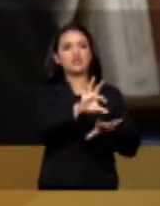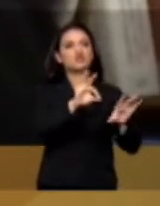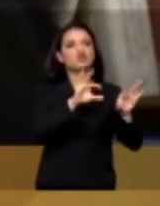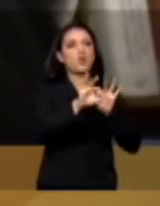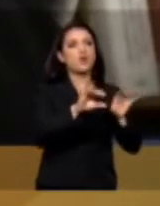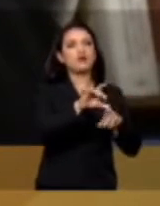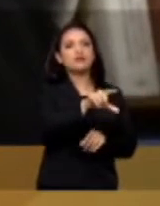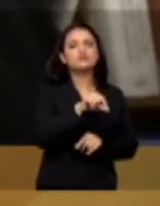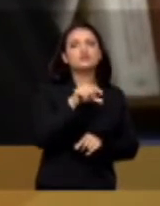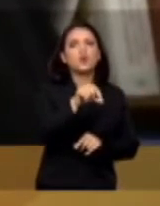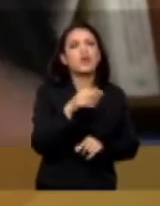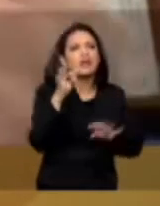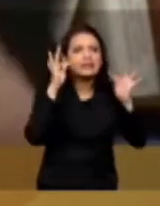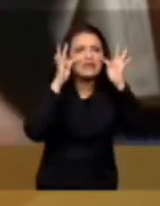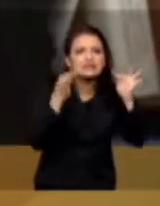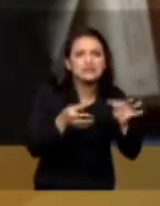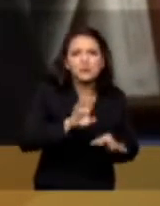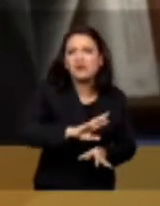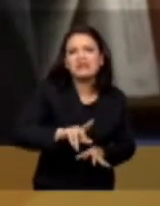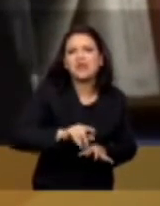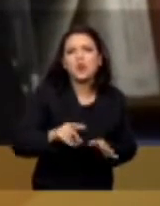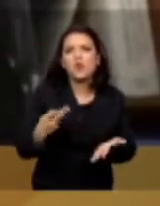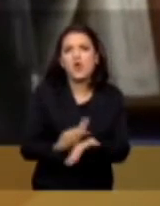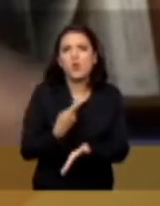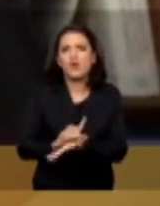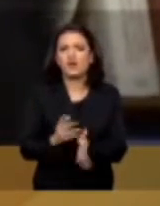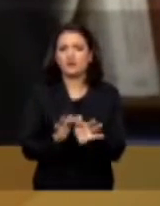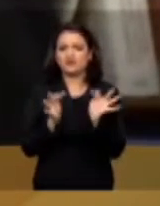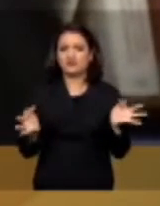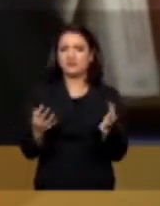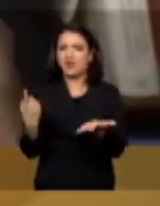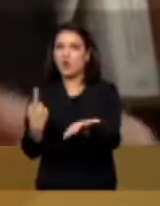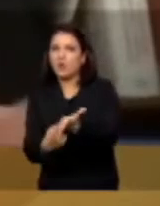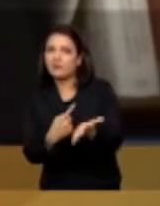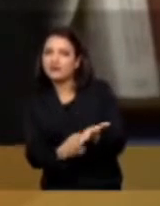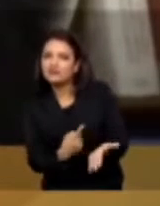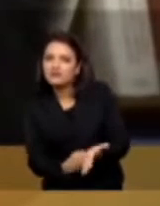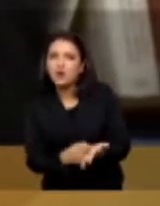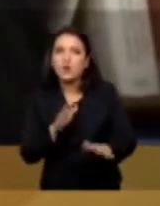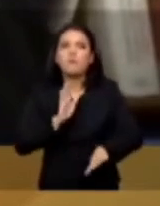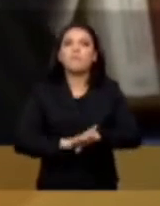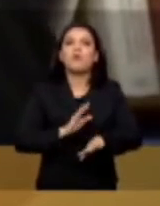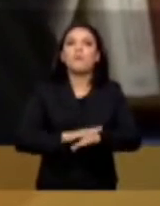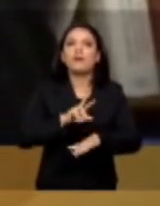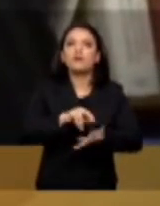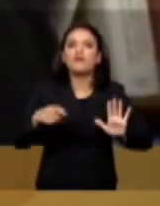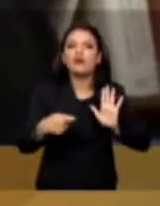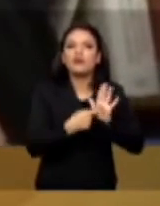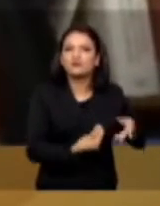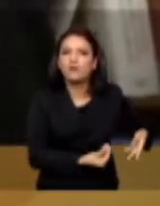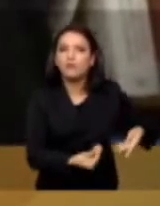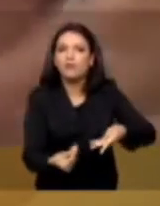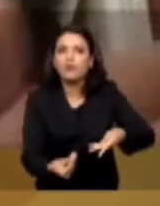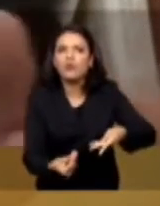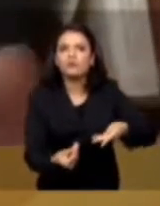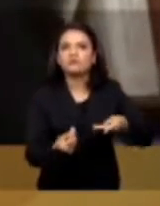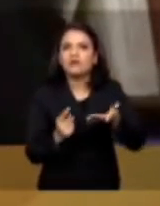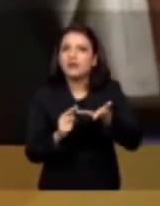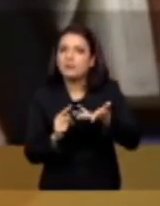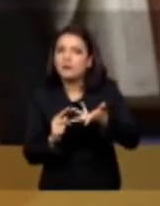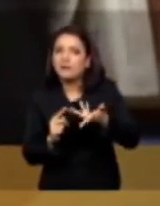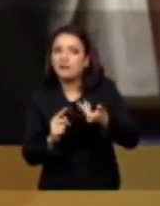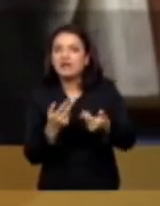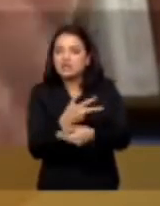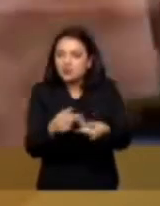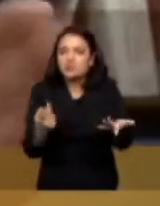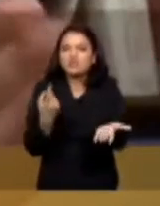um pecadilho, não é? A combinação do momento do oferecimento de denúncia ou outras